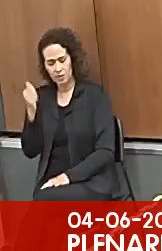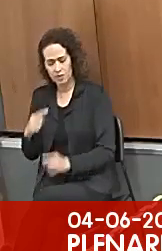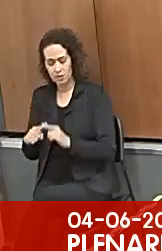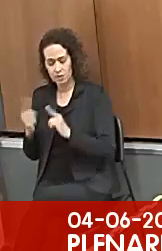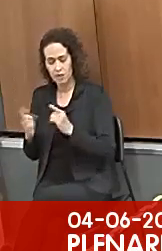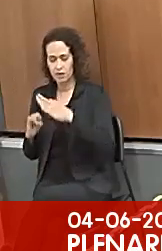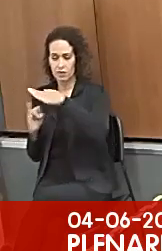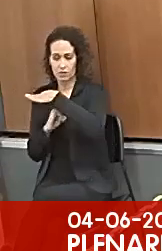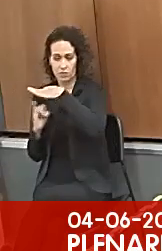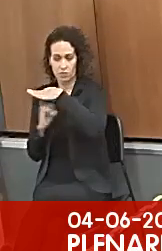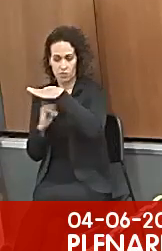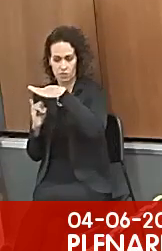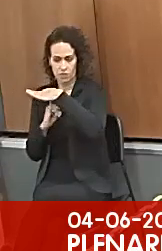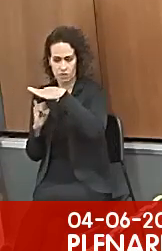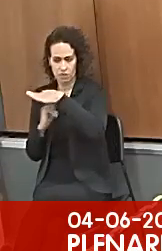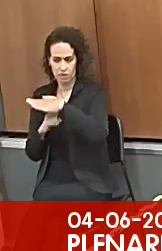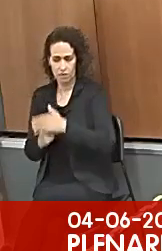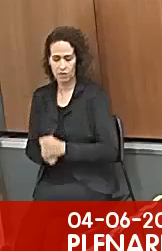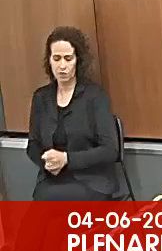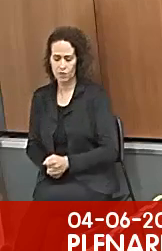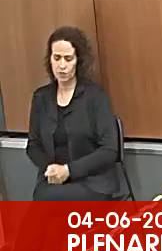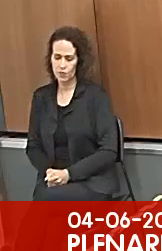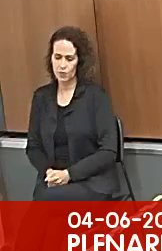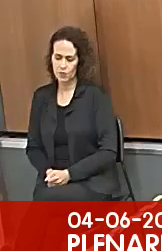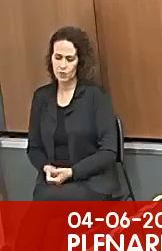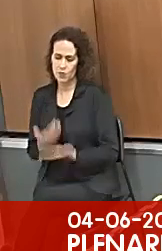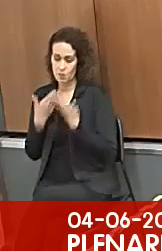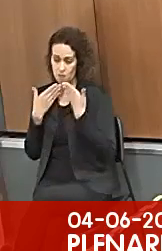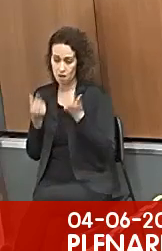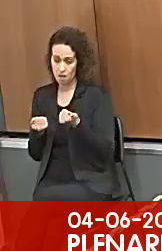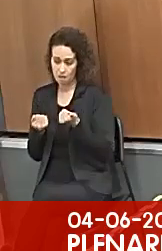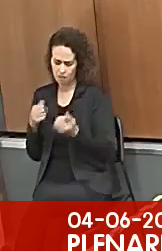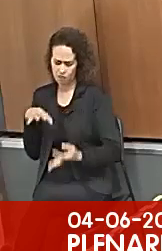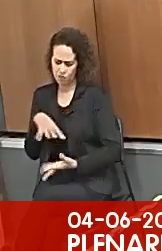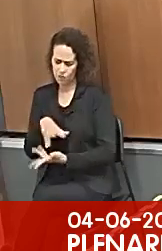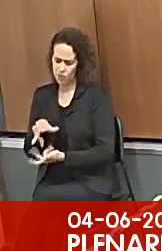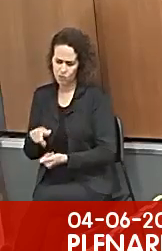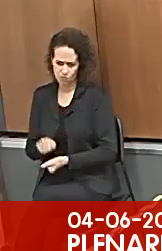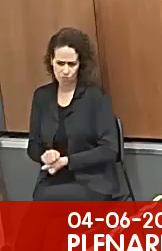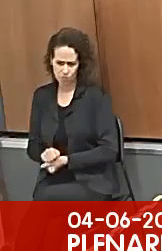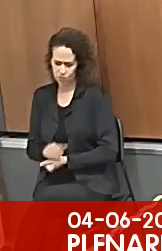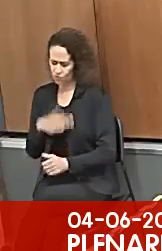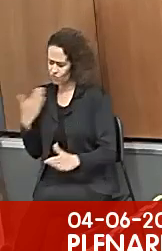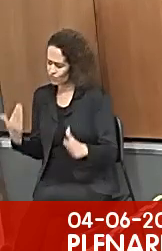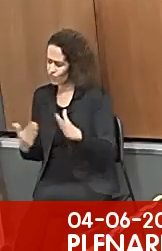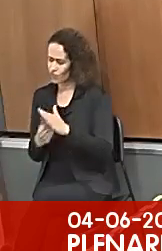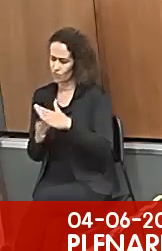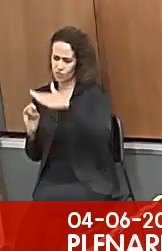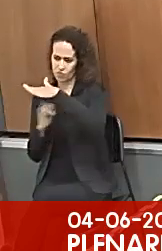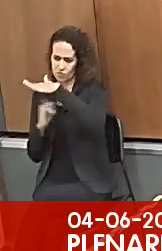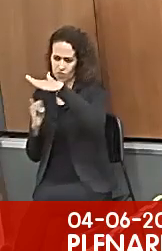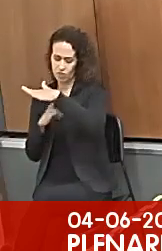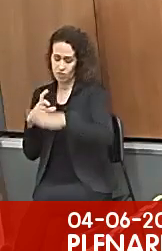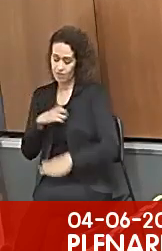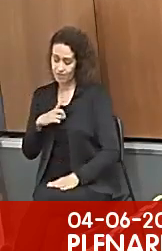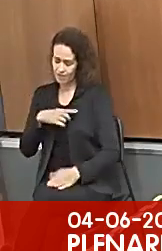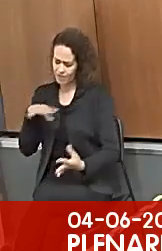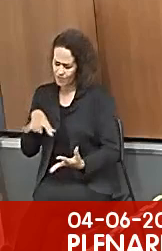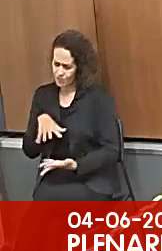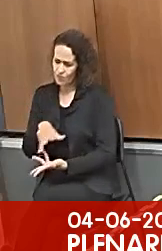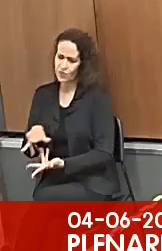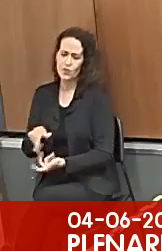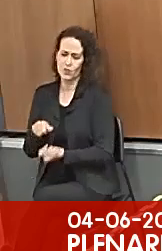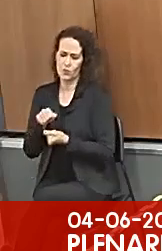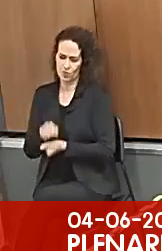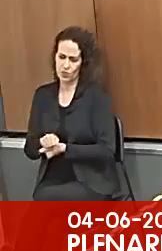instituição mais eficiente do mundo, de todas as instituições que existem no planeta,